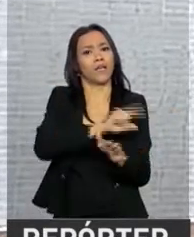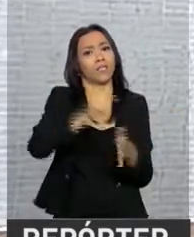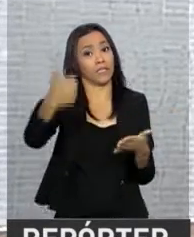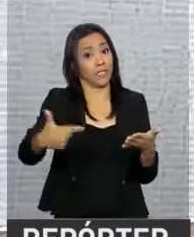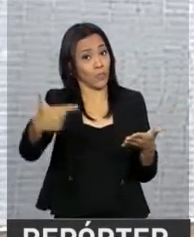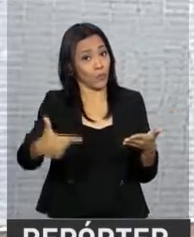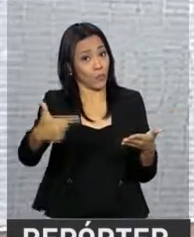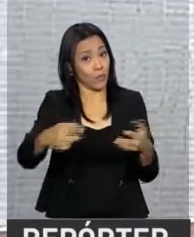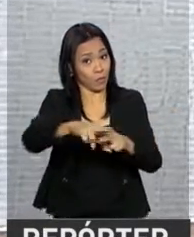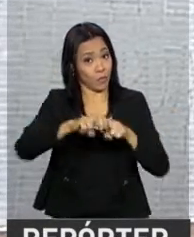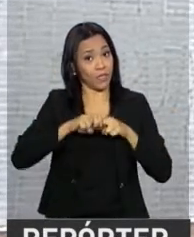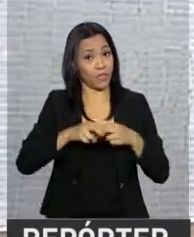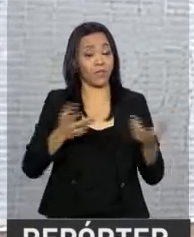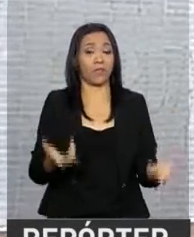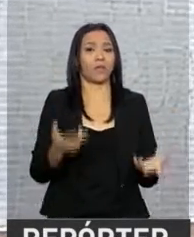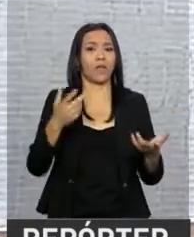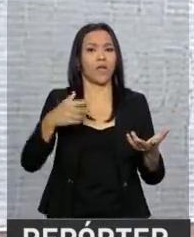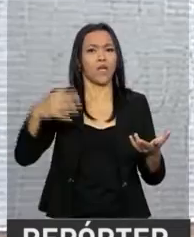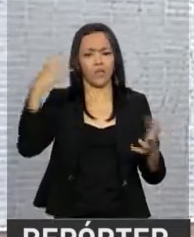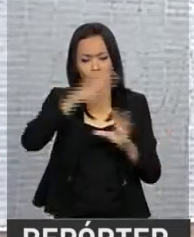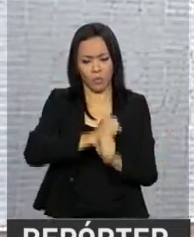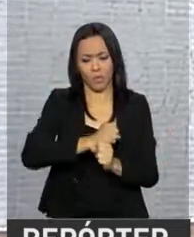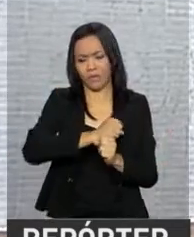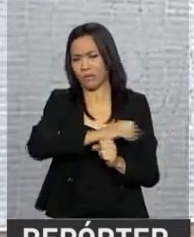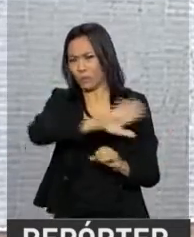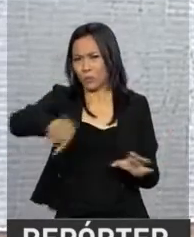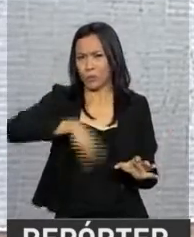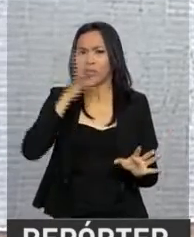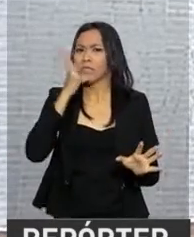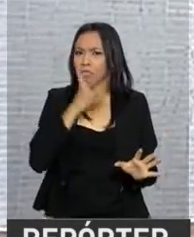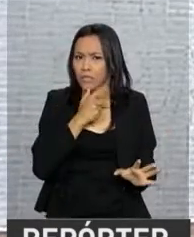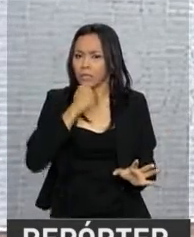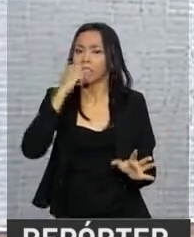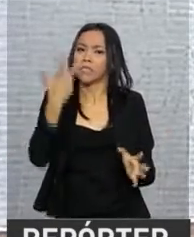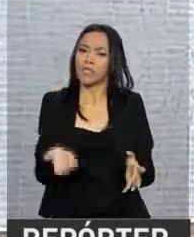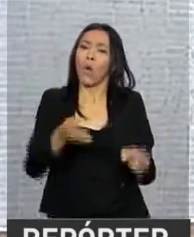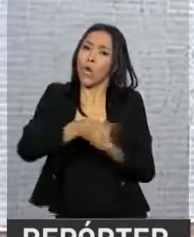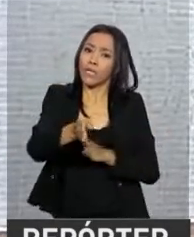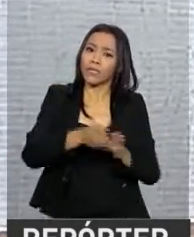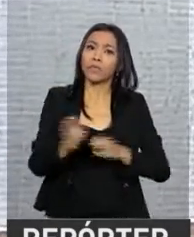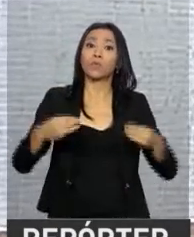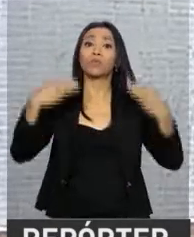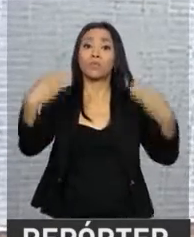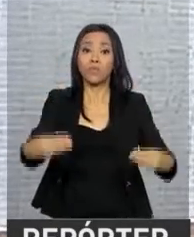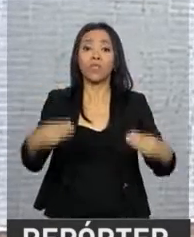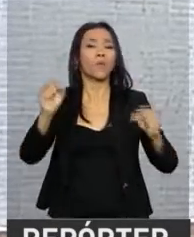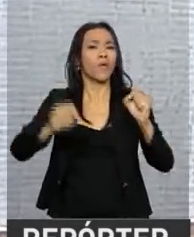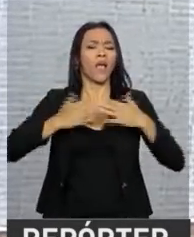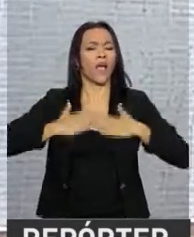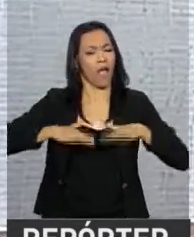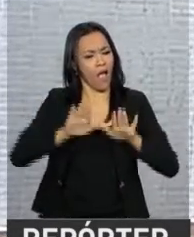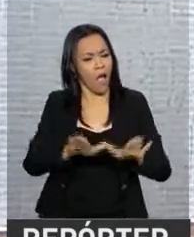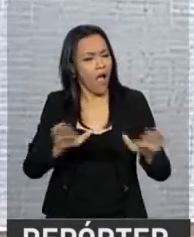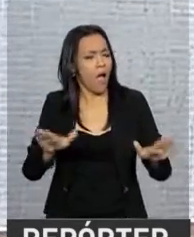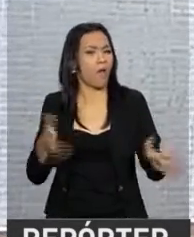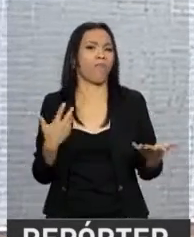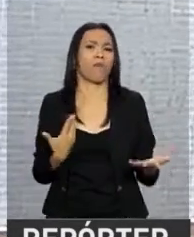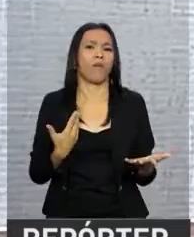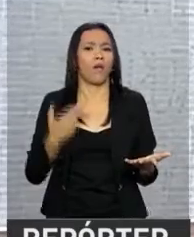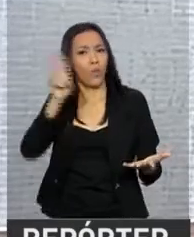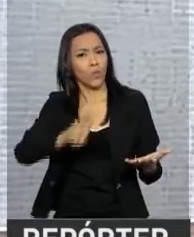antes da segunda prova. Por isso, como a duração total é longa, a recomendação do Ministério é que o estudante faça com calma aí e use